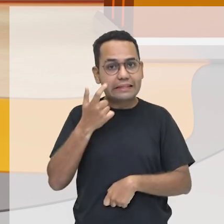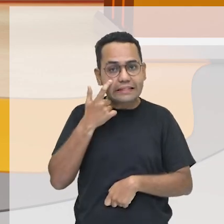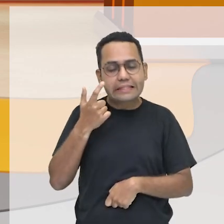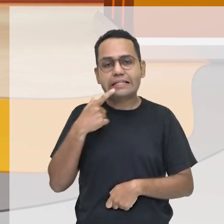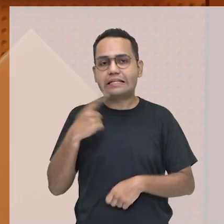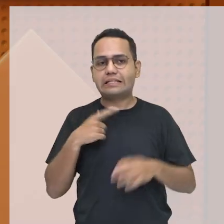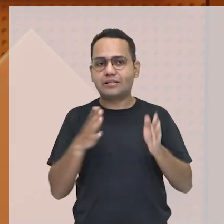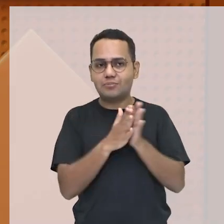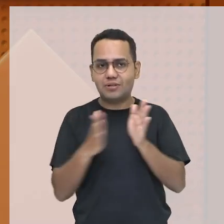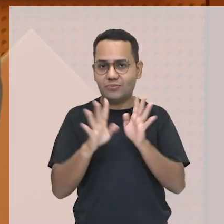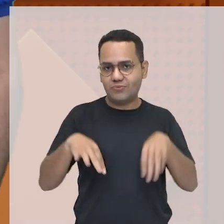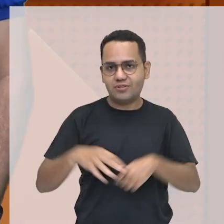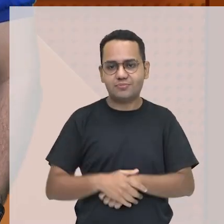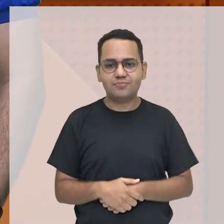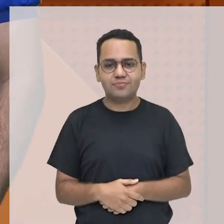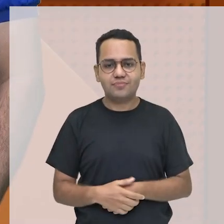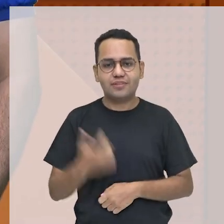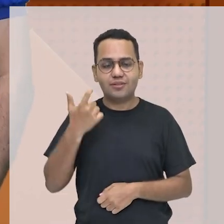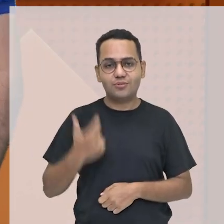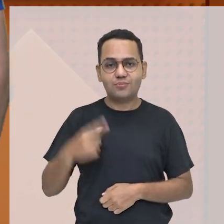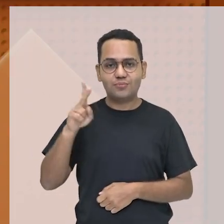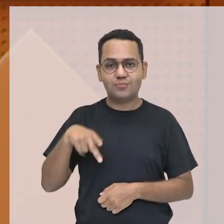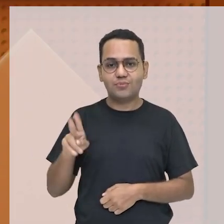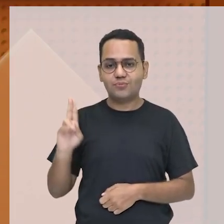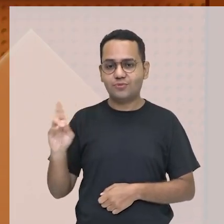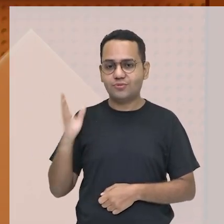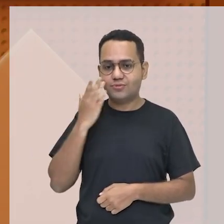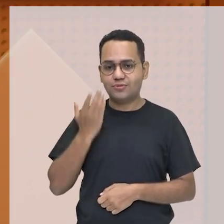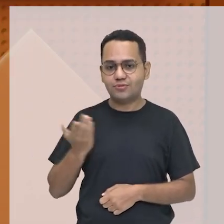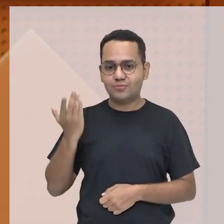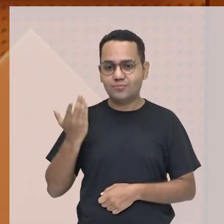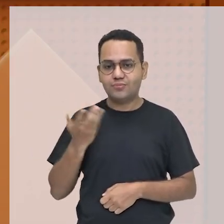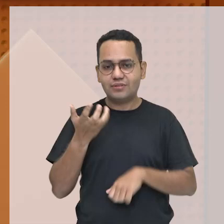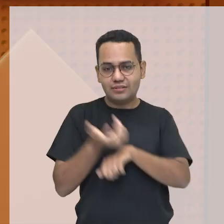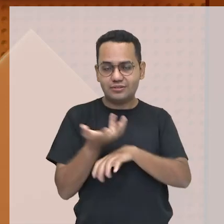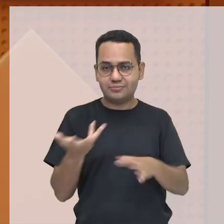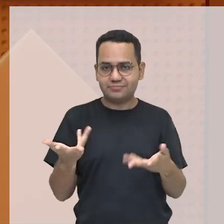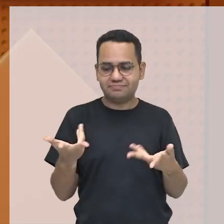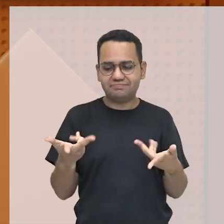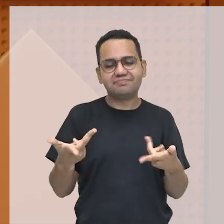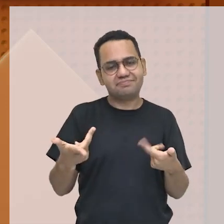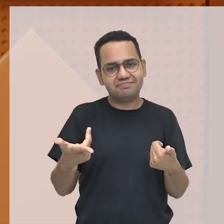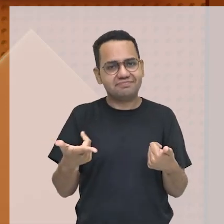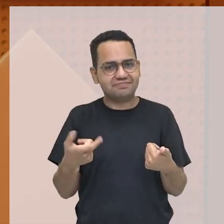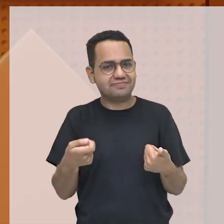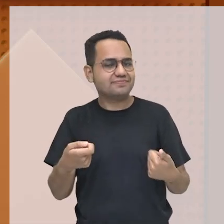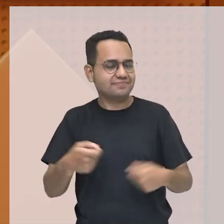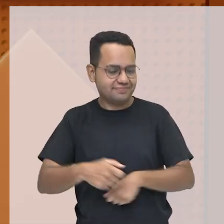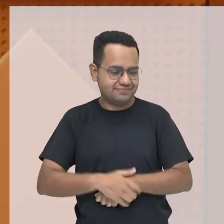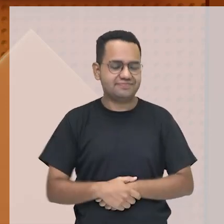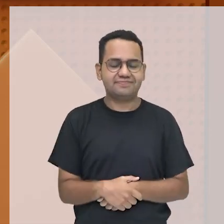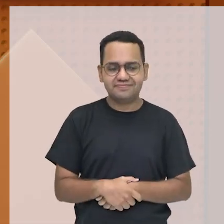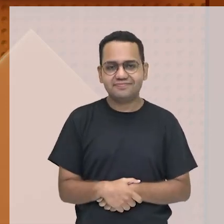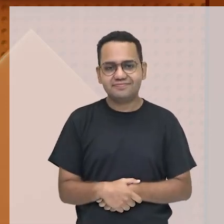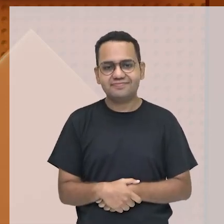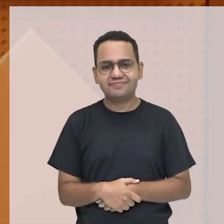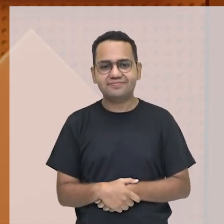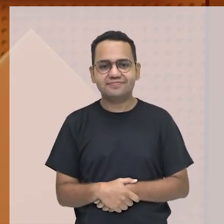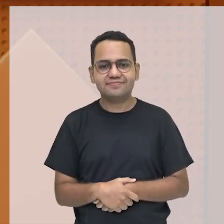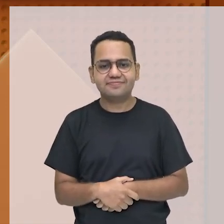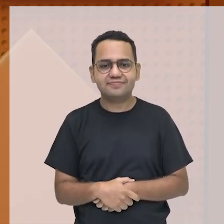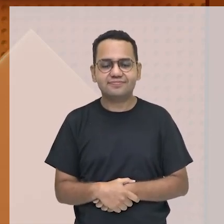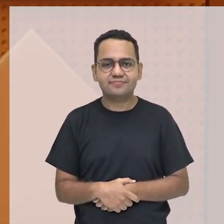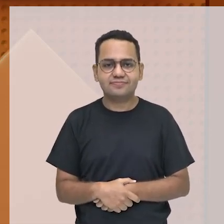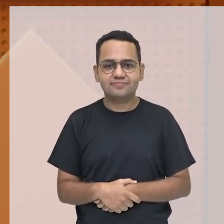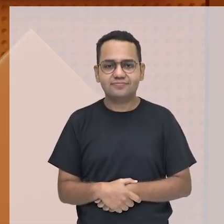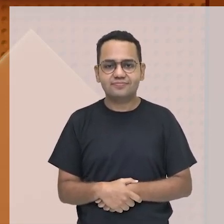cada unidade. Eu sou o professor Alexandre Donato, dessa disciplina gloriosa do nosso cotidiano e do